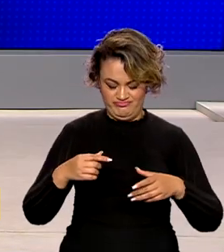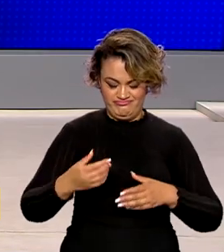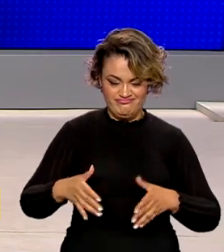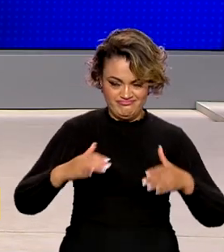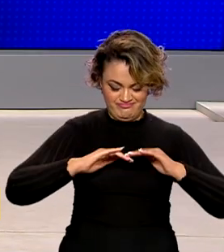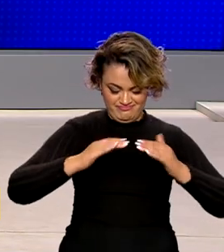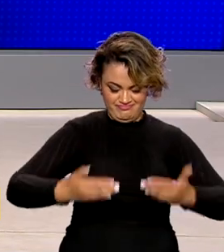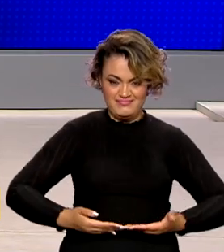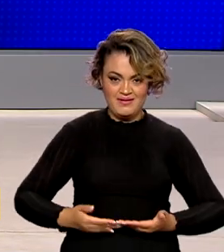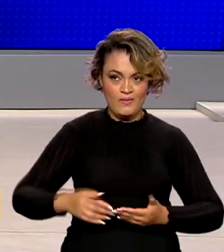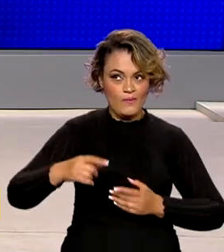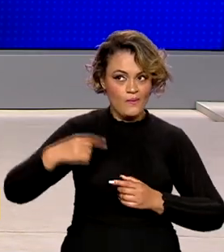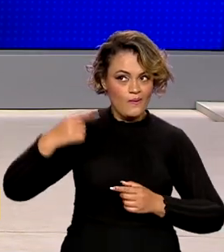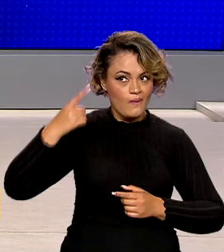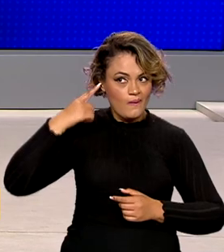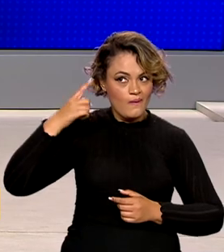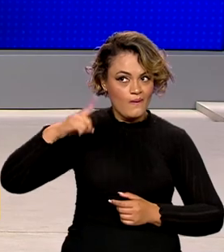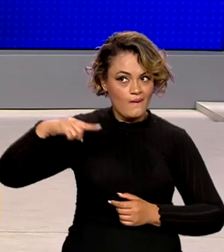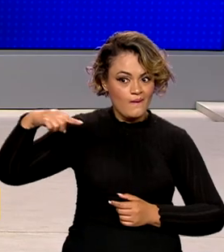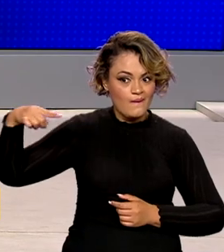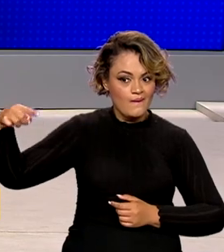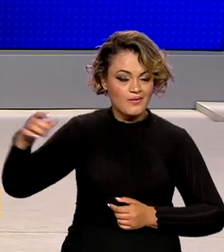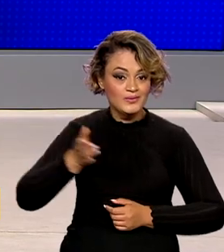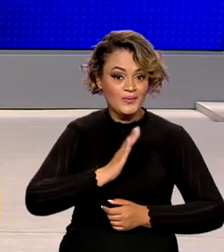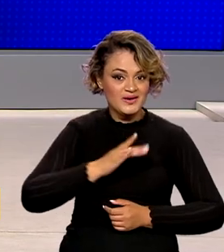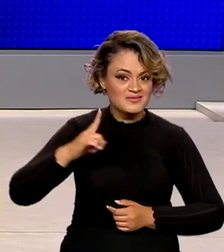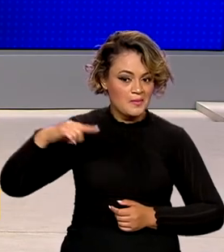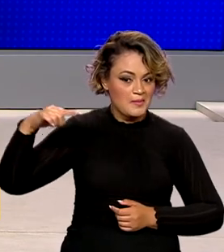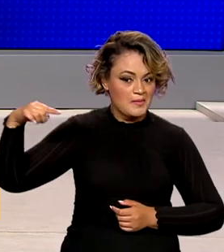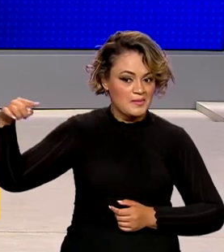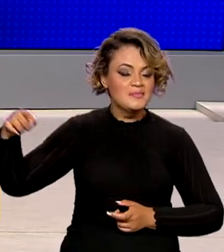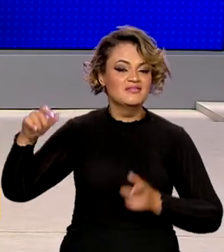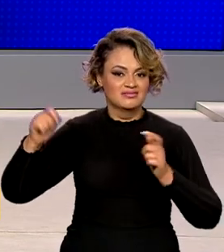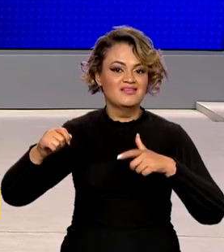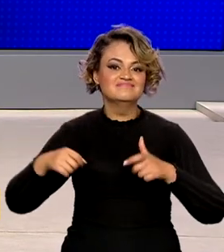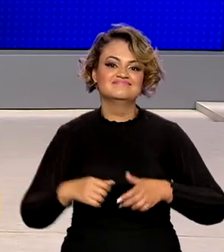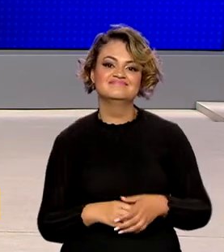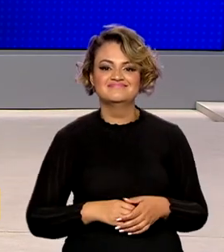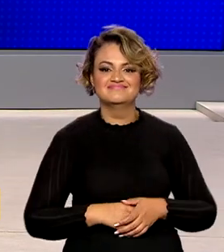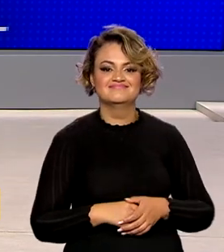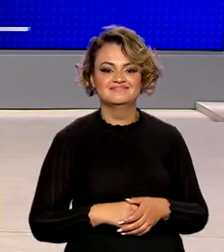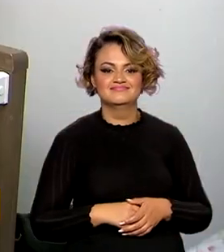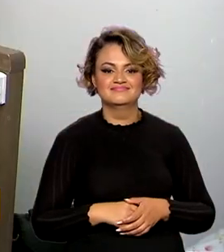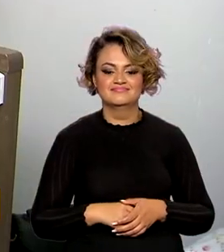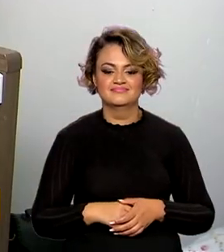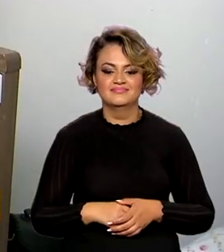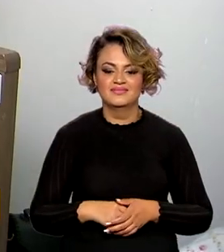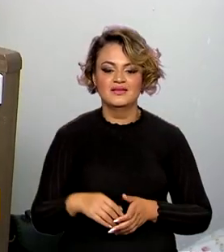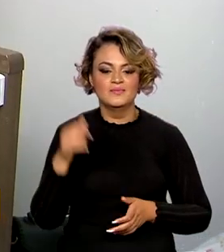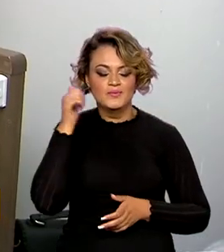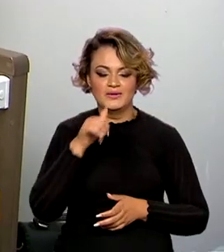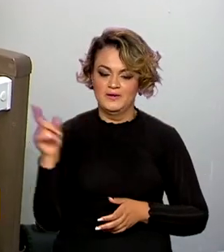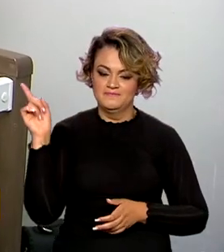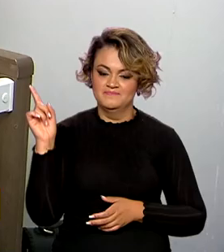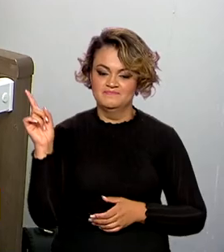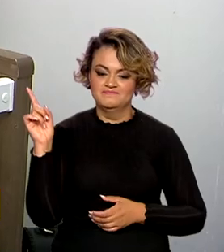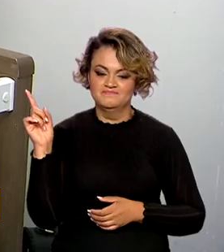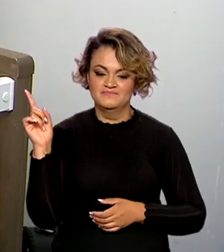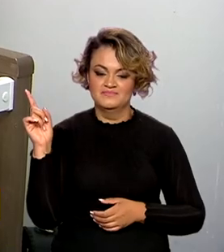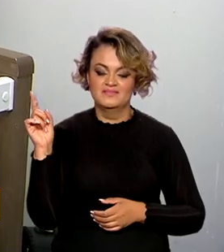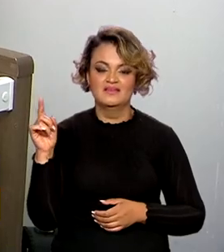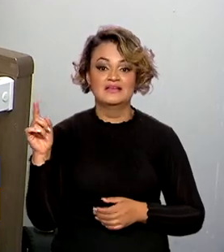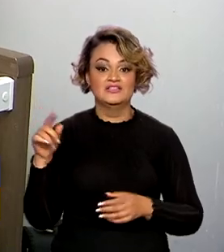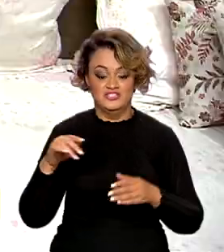fetal que permite diagnosticar doenças no coração do bebê ainda no útero da mãe Josiane está grávida